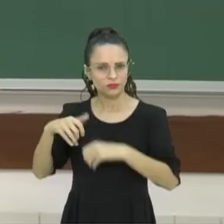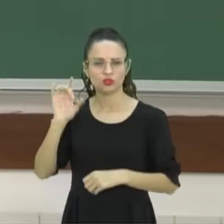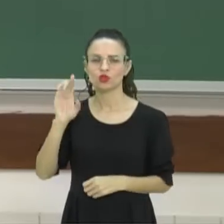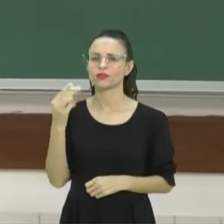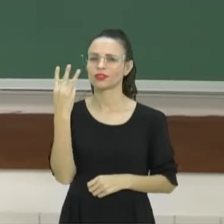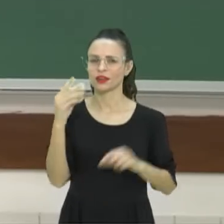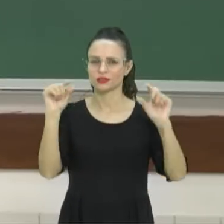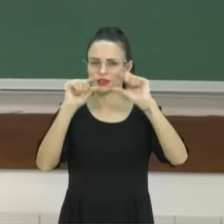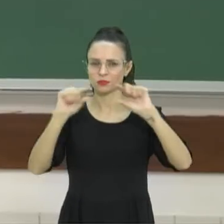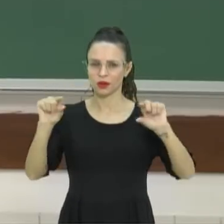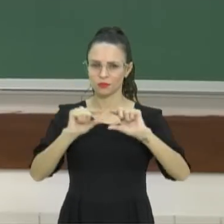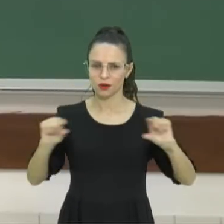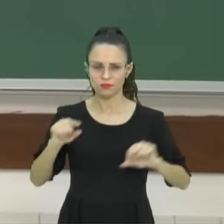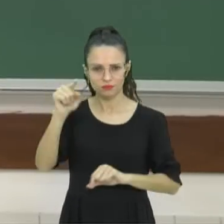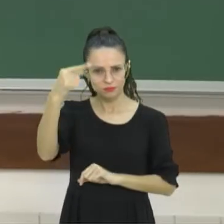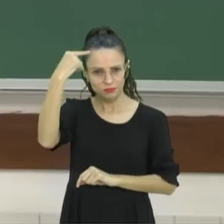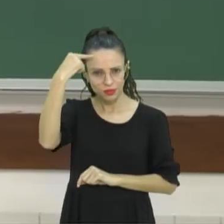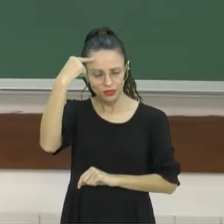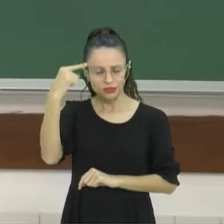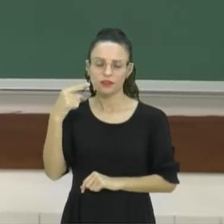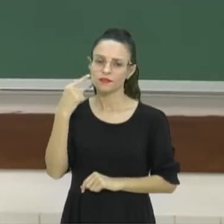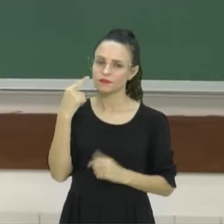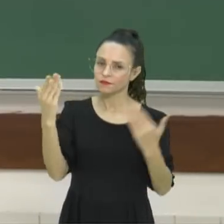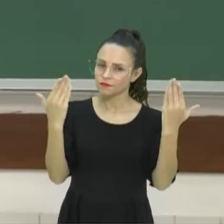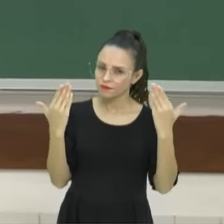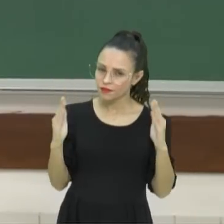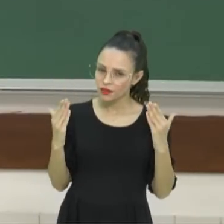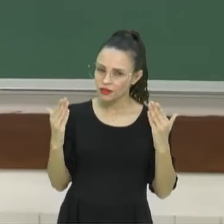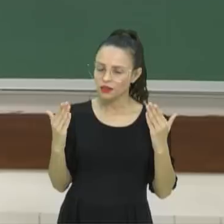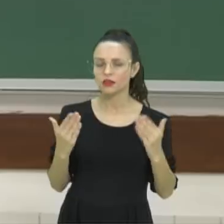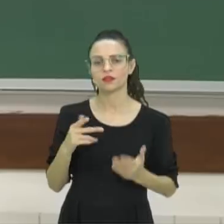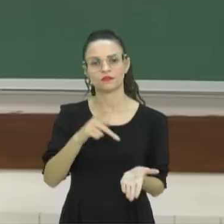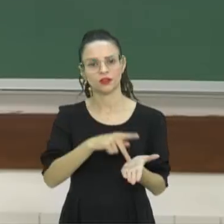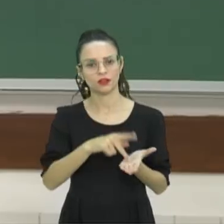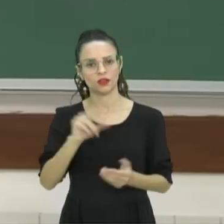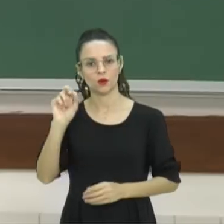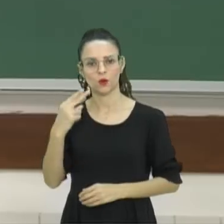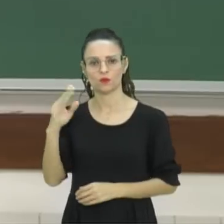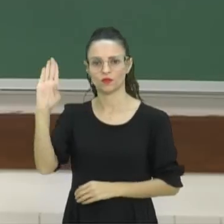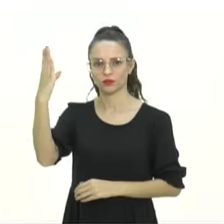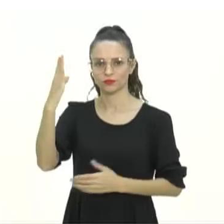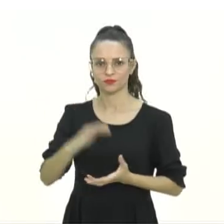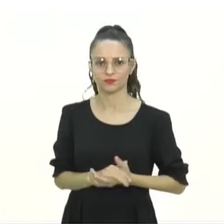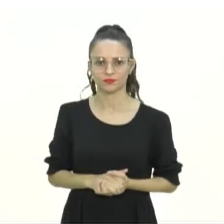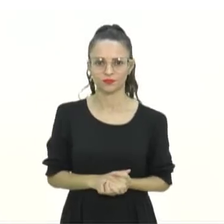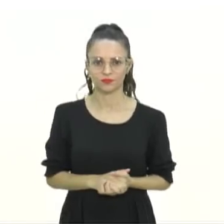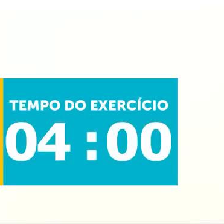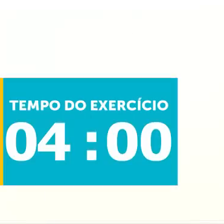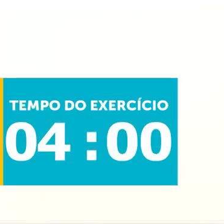3 afirmações, pense e veja se elas são verdadeiras ou falsas.